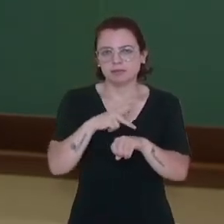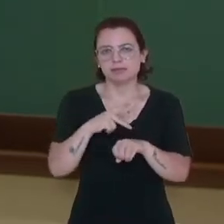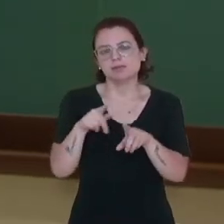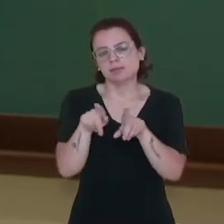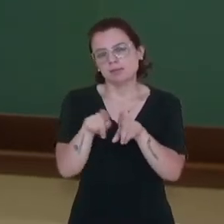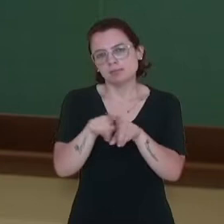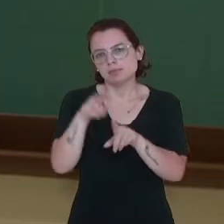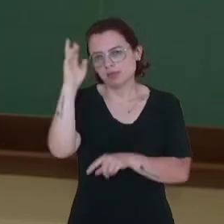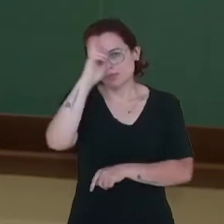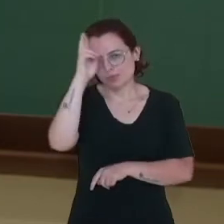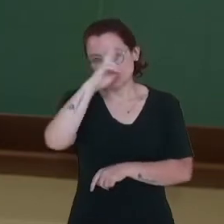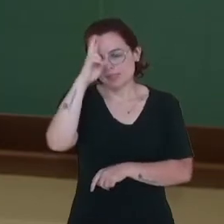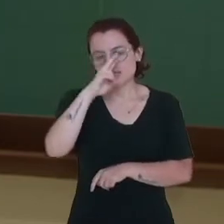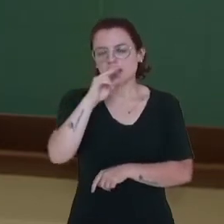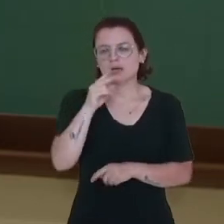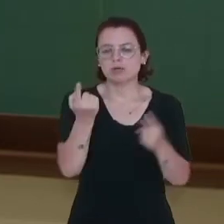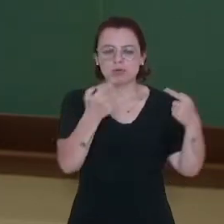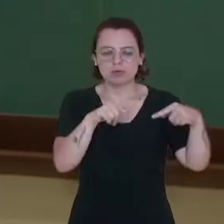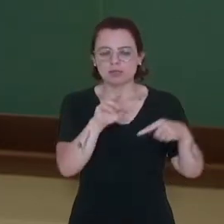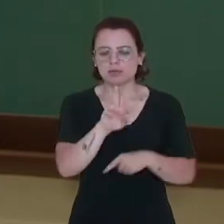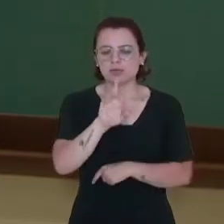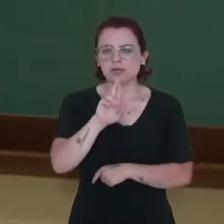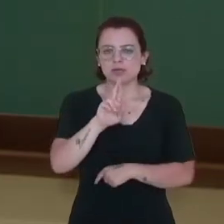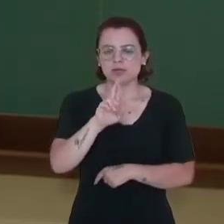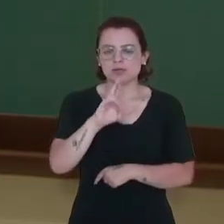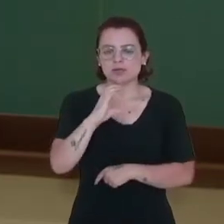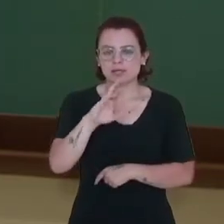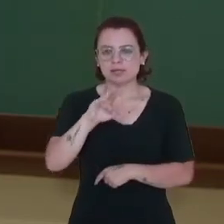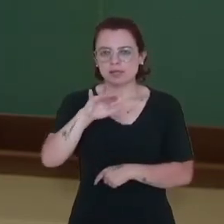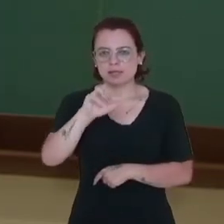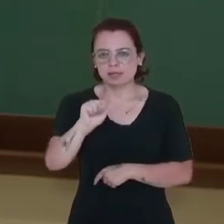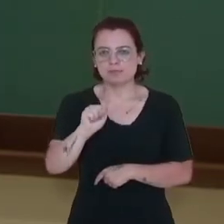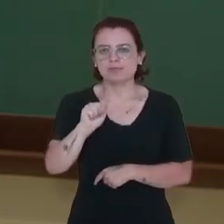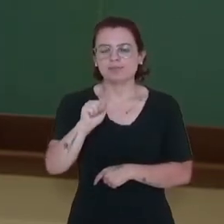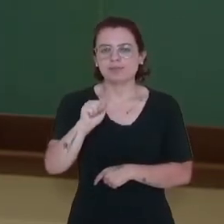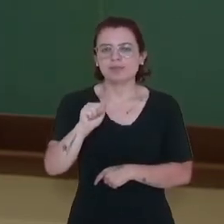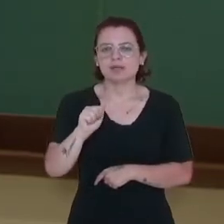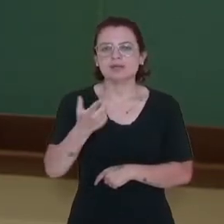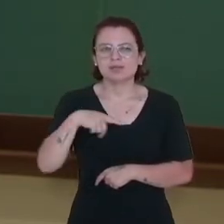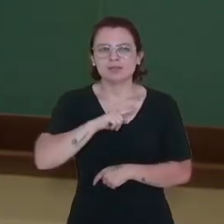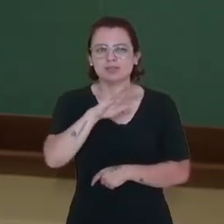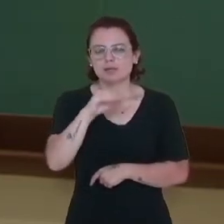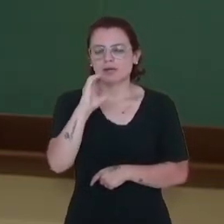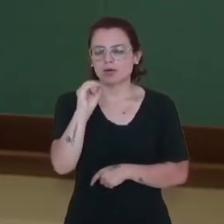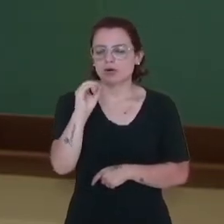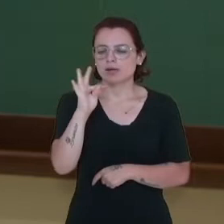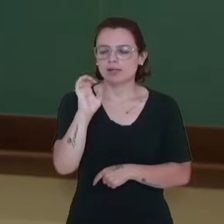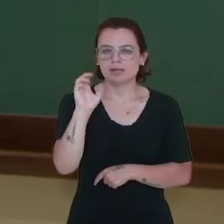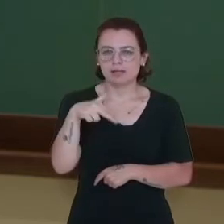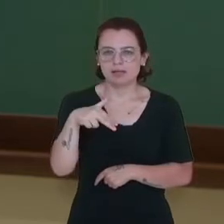contra os ucranianos, ou melhor dizendo, a OTAN, de um lado, querendo